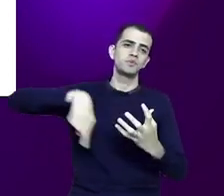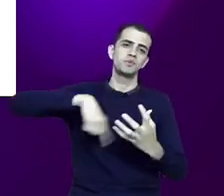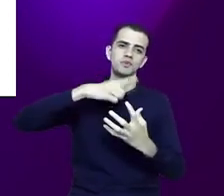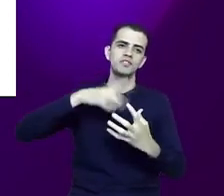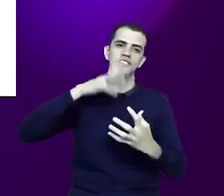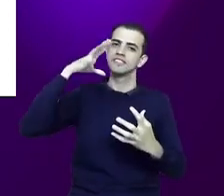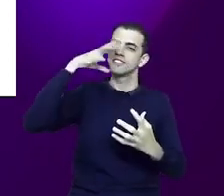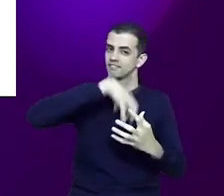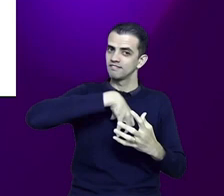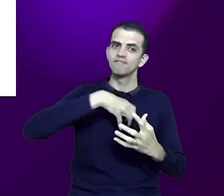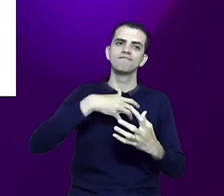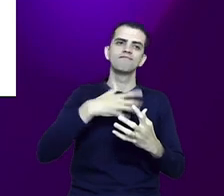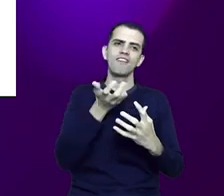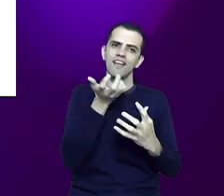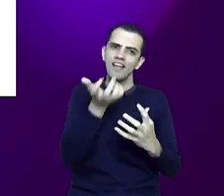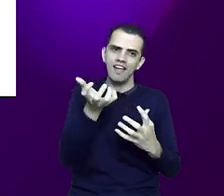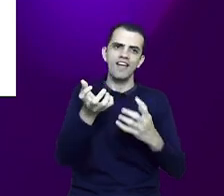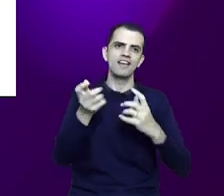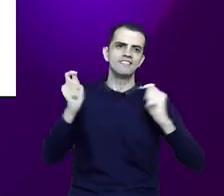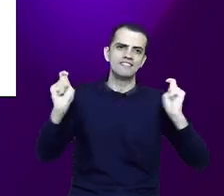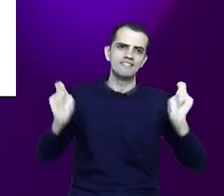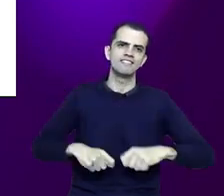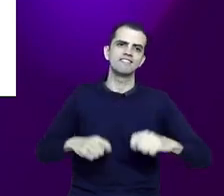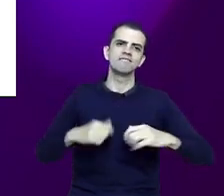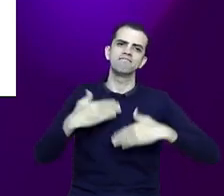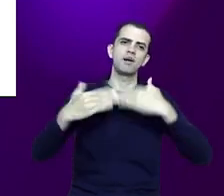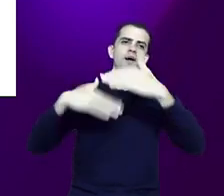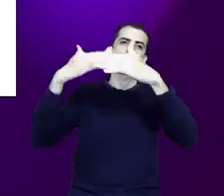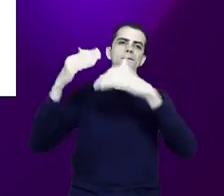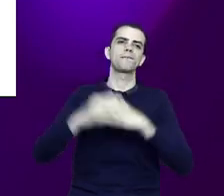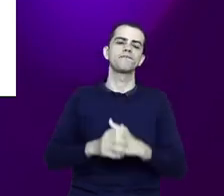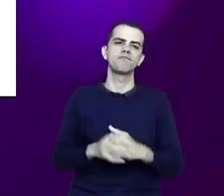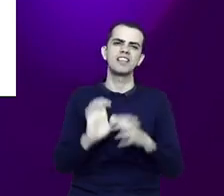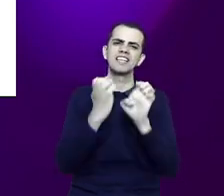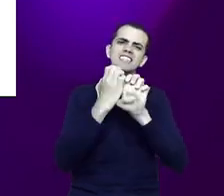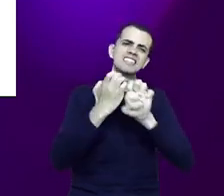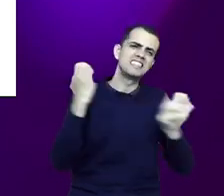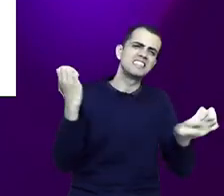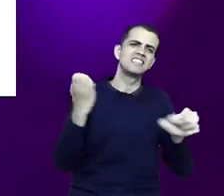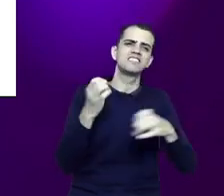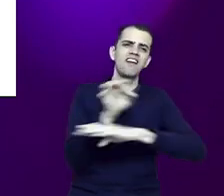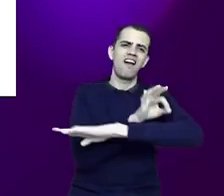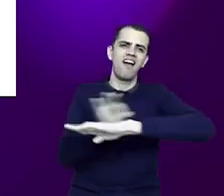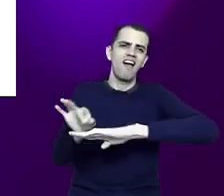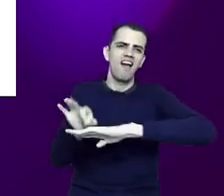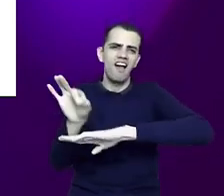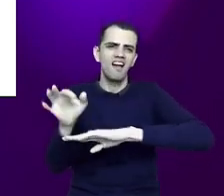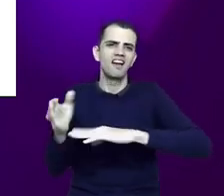fiel a esse tipo de possibilidade, né? De engenharia, arquitetura,